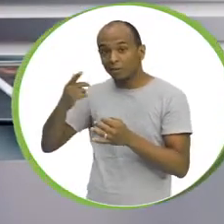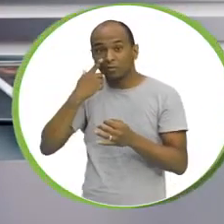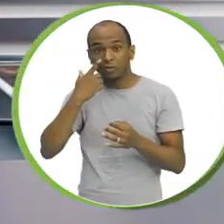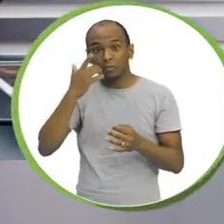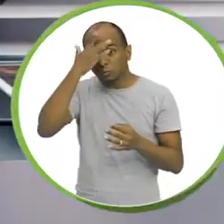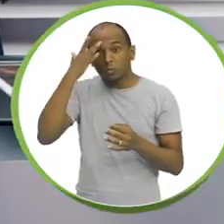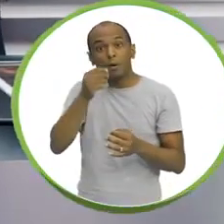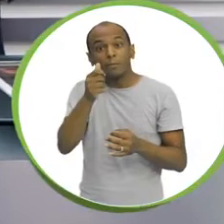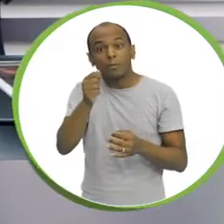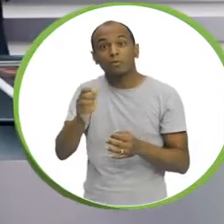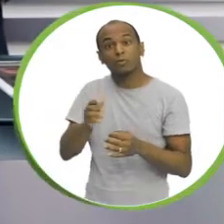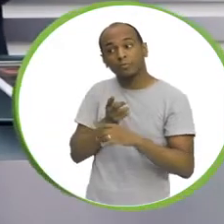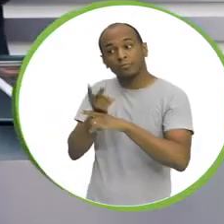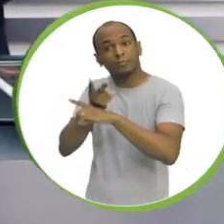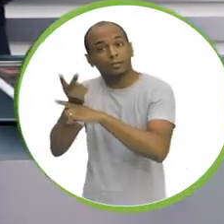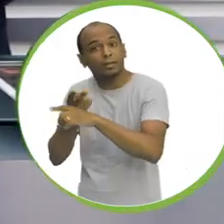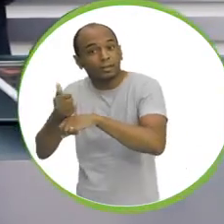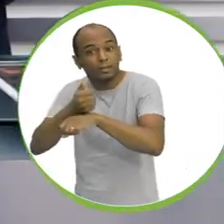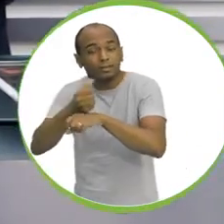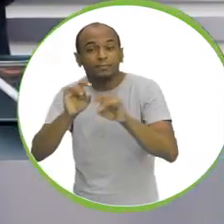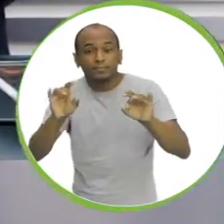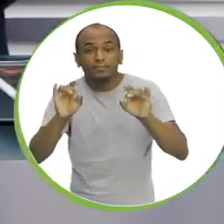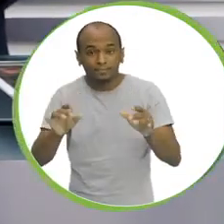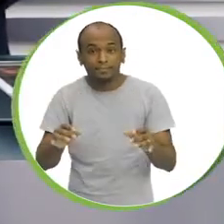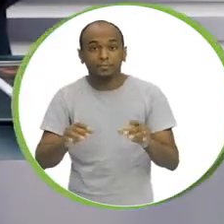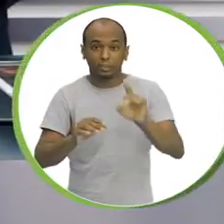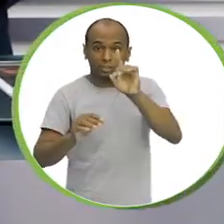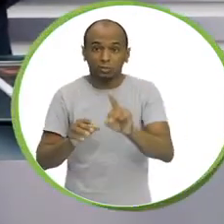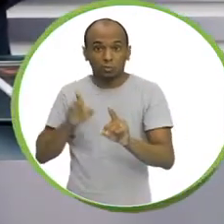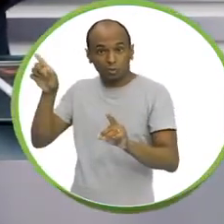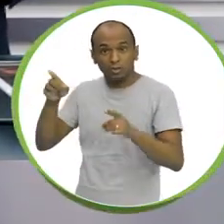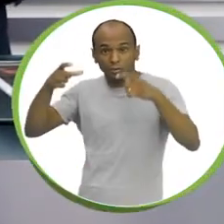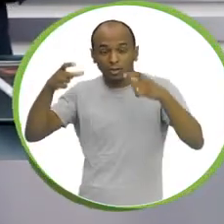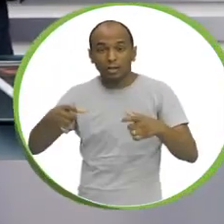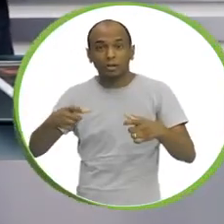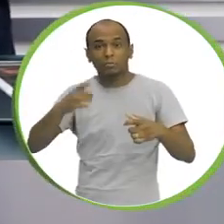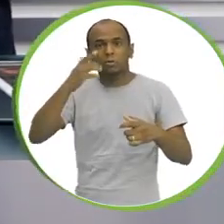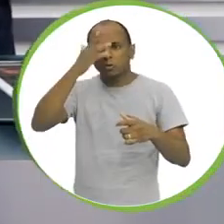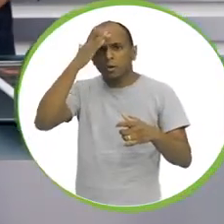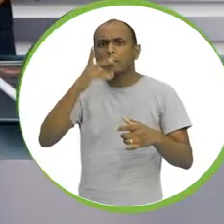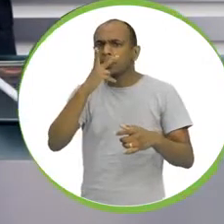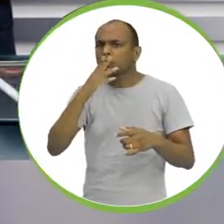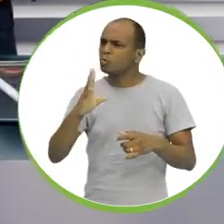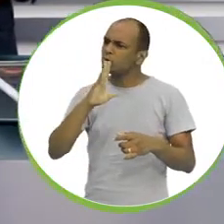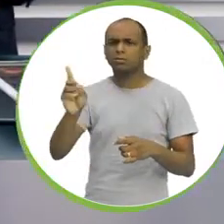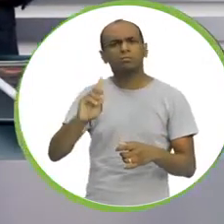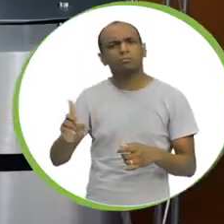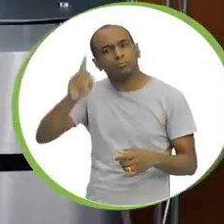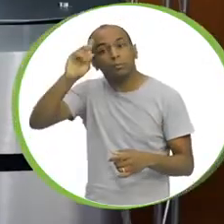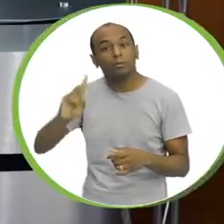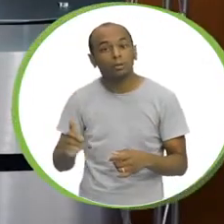disse, a procura está baixa pela especialidade. De acordo com a diretoria da unidade, muita gente ainda não sabe sobre esse